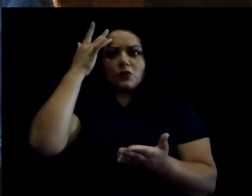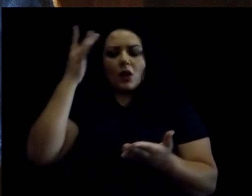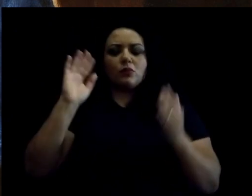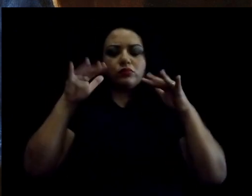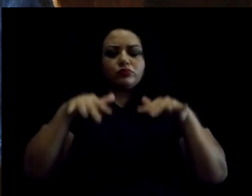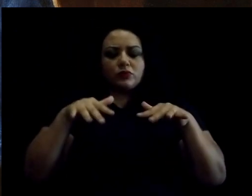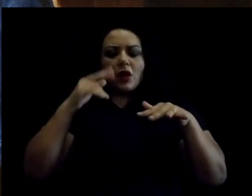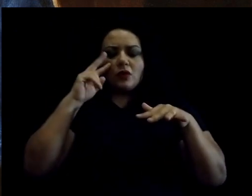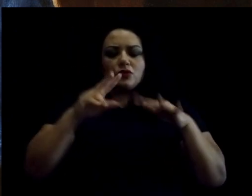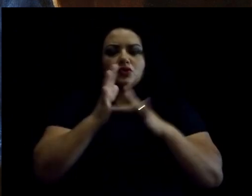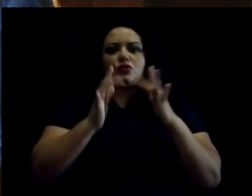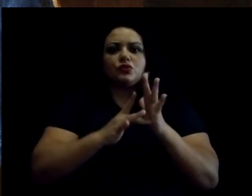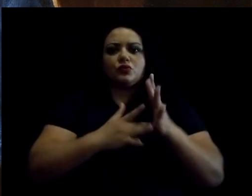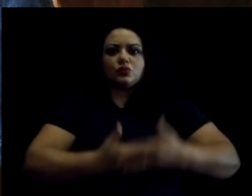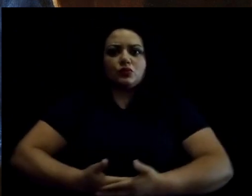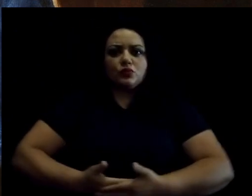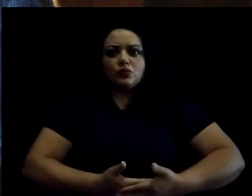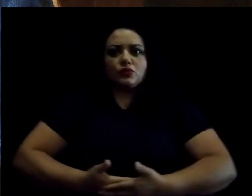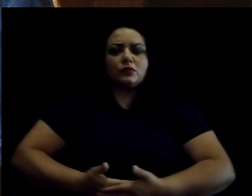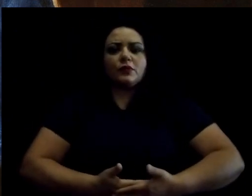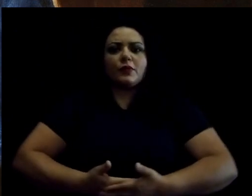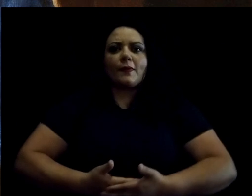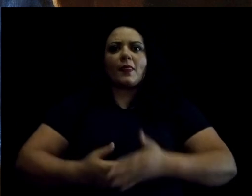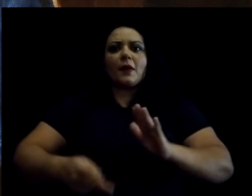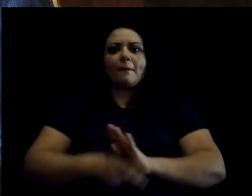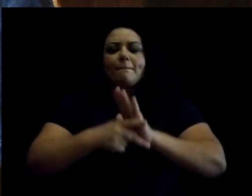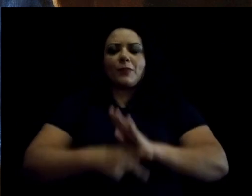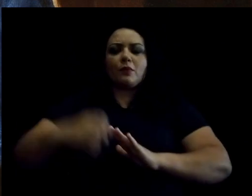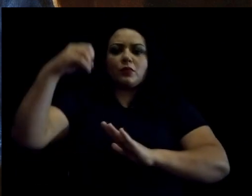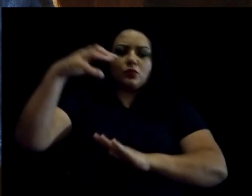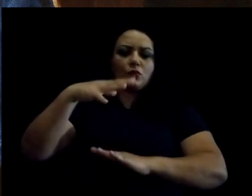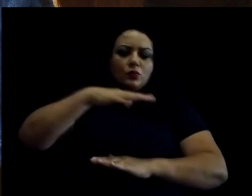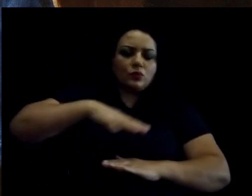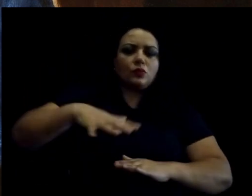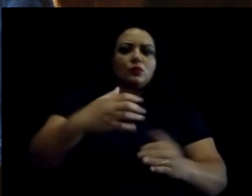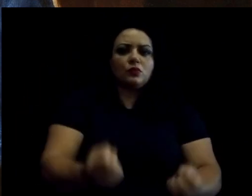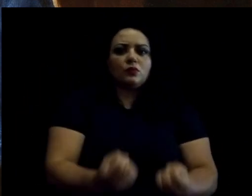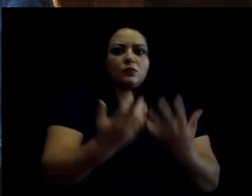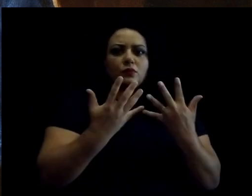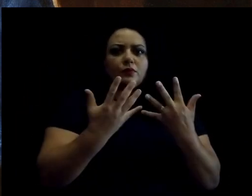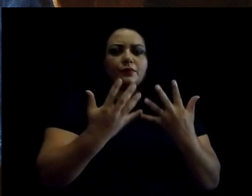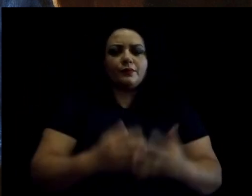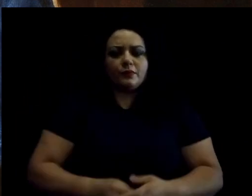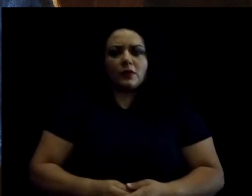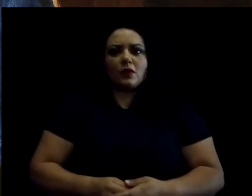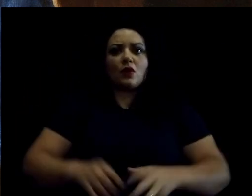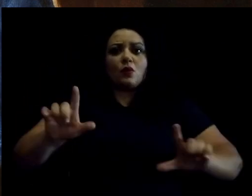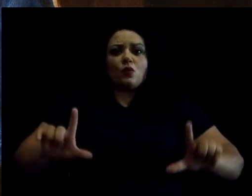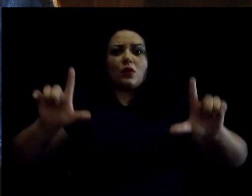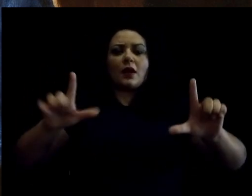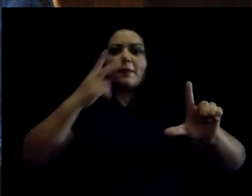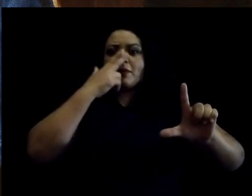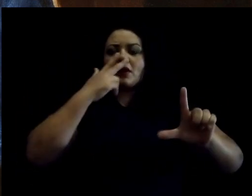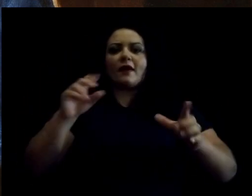pastores, a imagem do Cristo menino, que se converte na fonte irradiadora da luz que ilumina todo o quadro. O